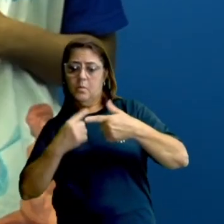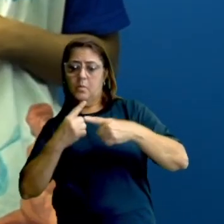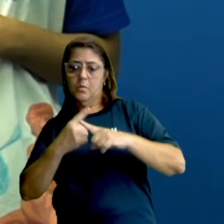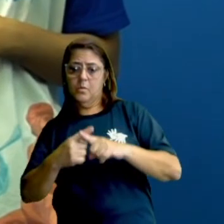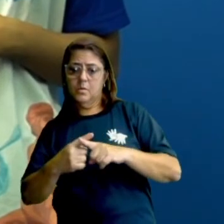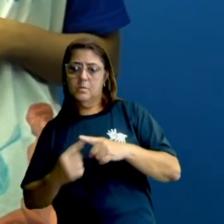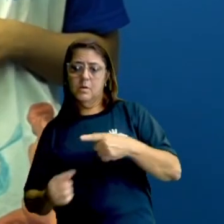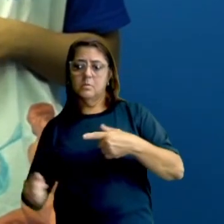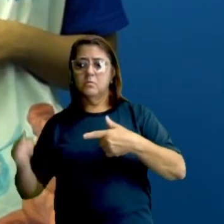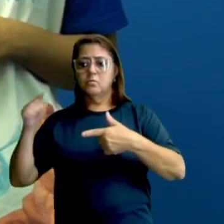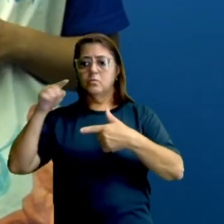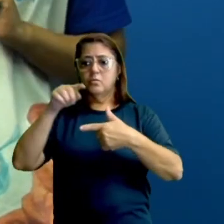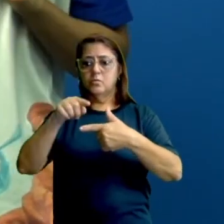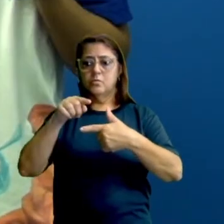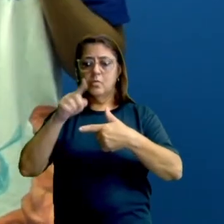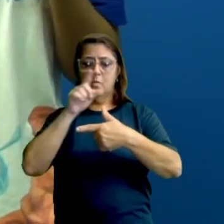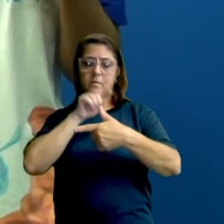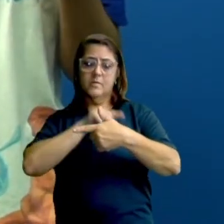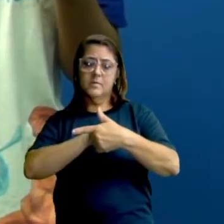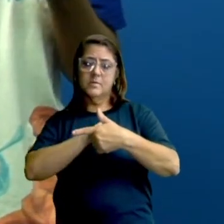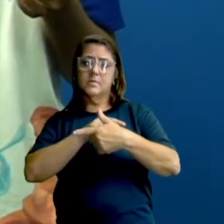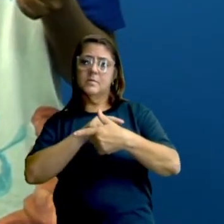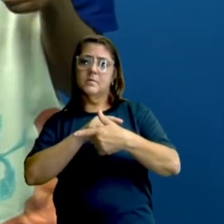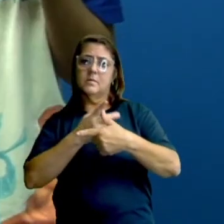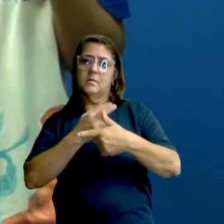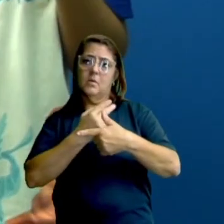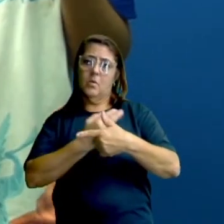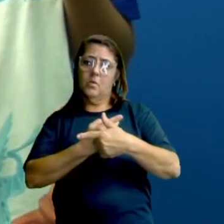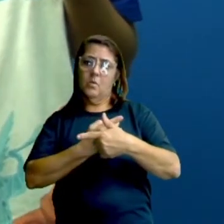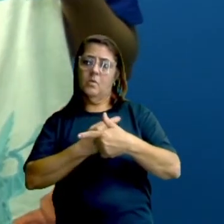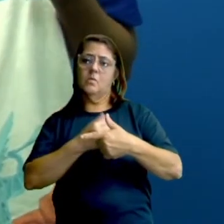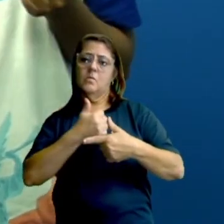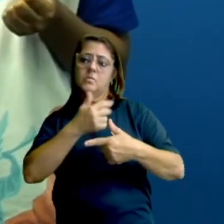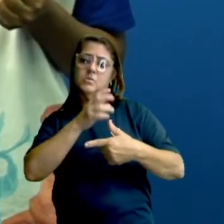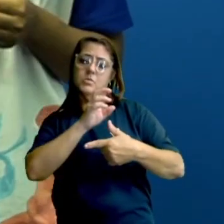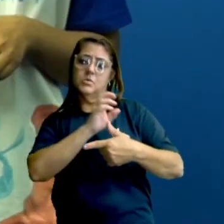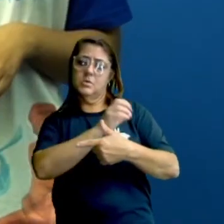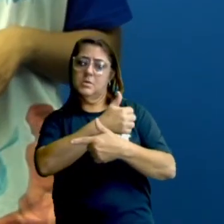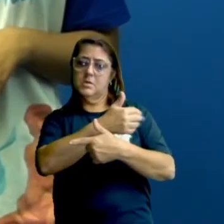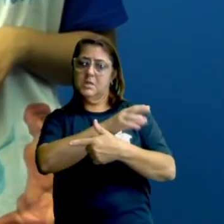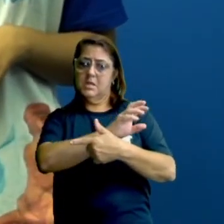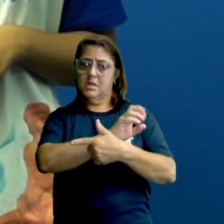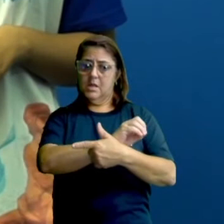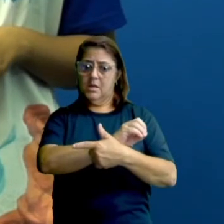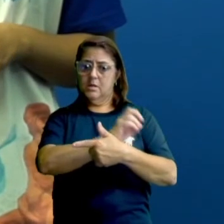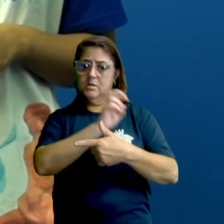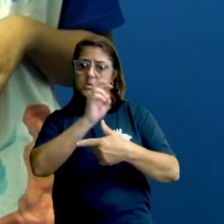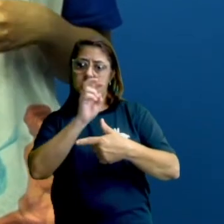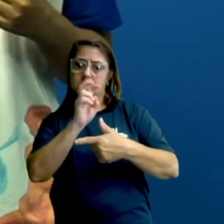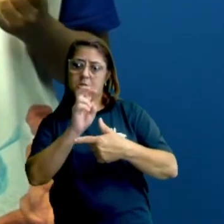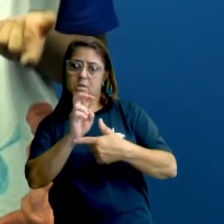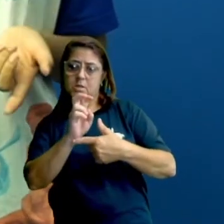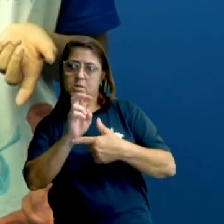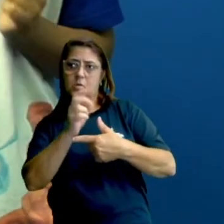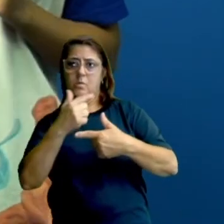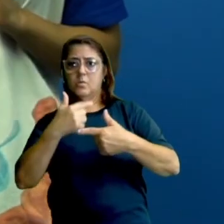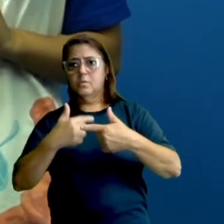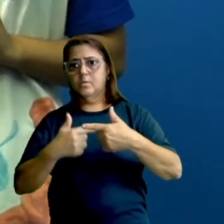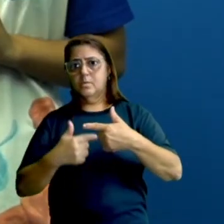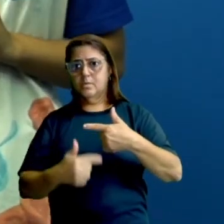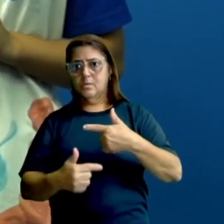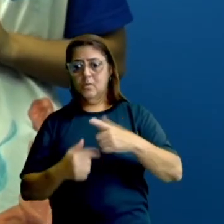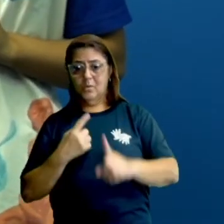para multiplicá-lo, ou seja, dividimos os 10 lápis em 5 grupos.